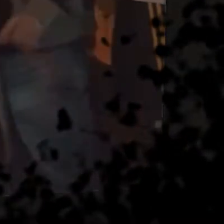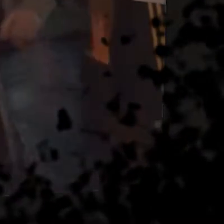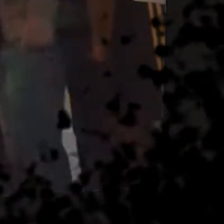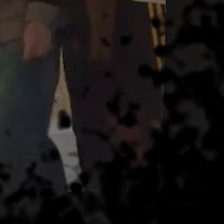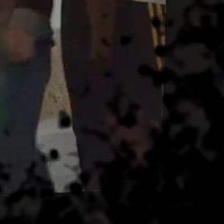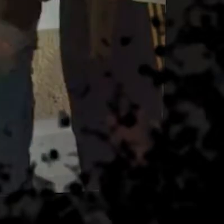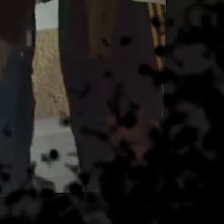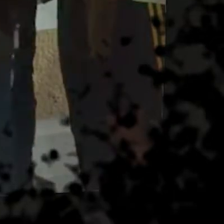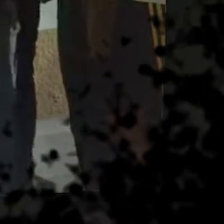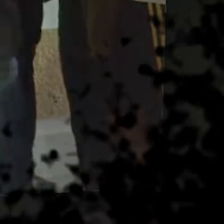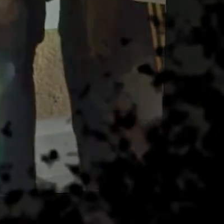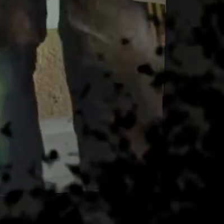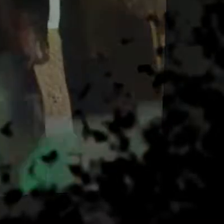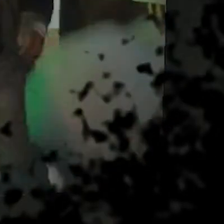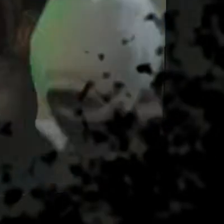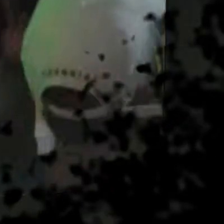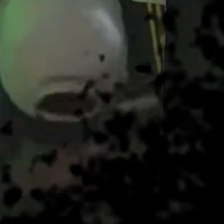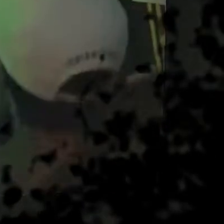e barrancos eu cheguei e tô aqui.